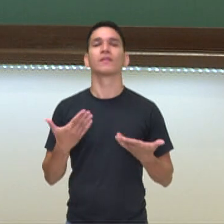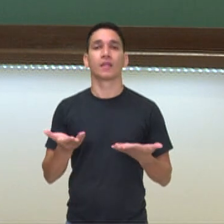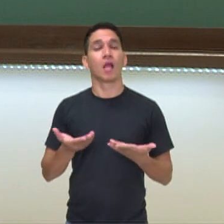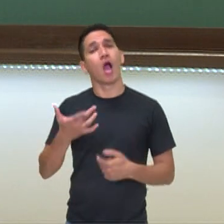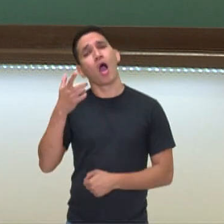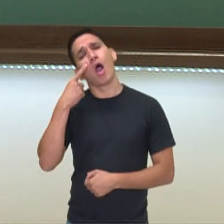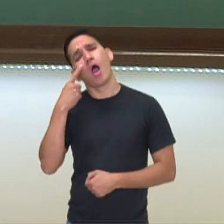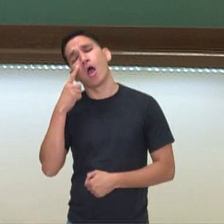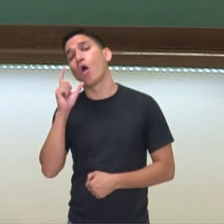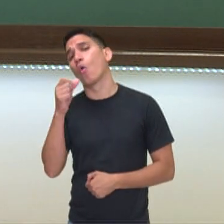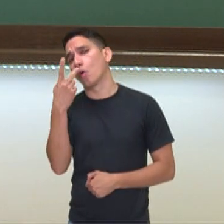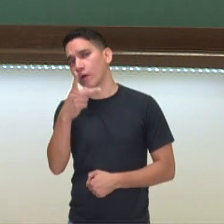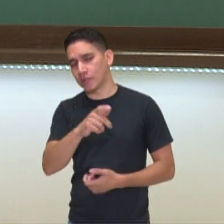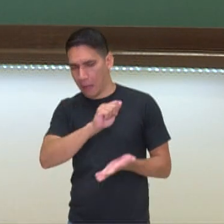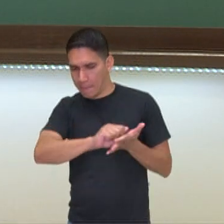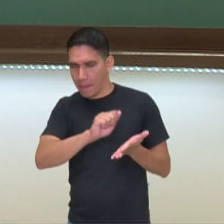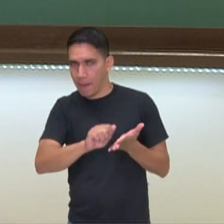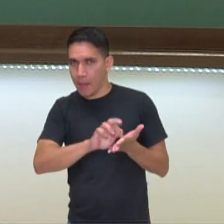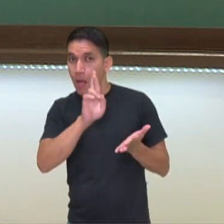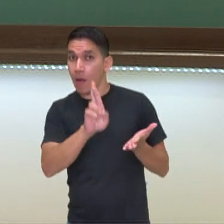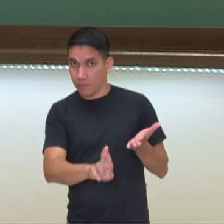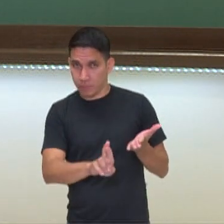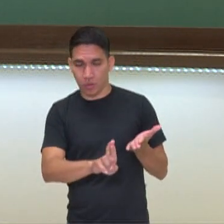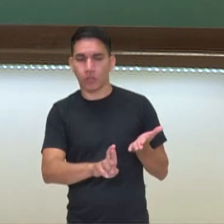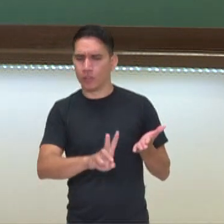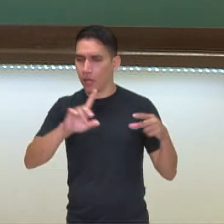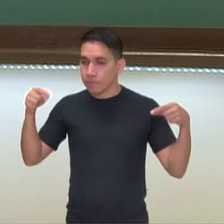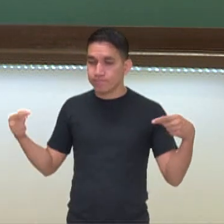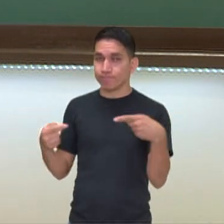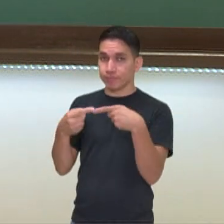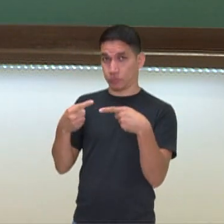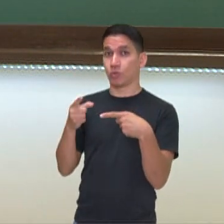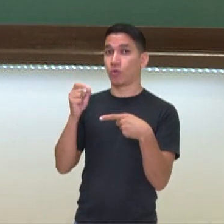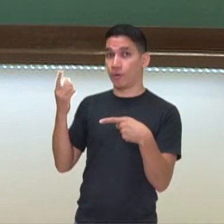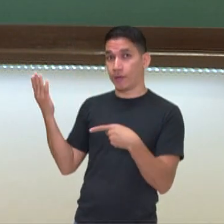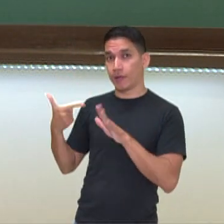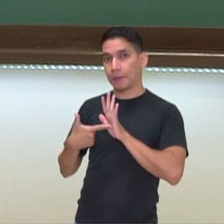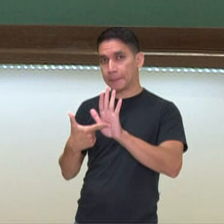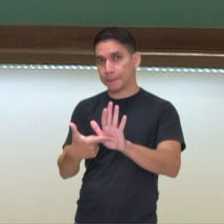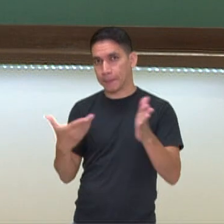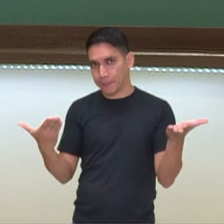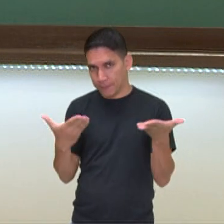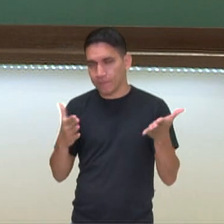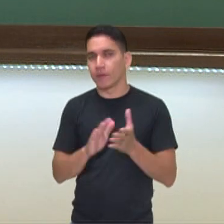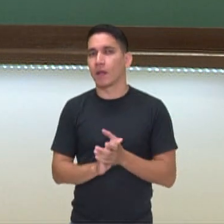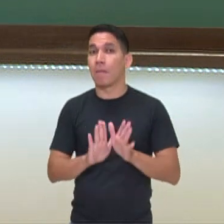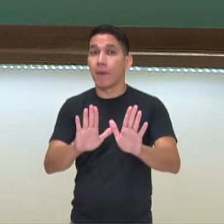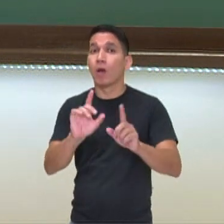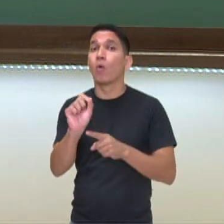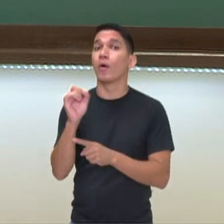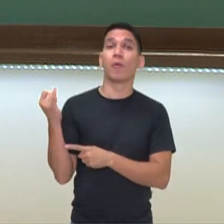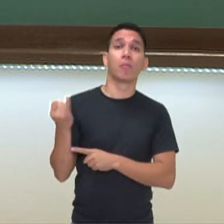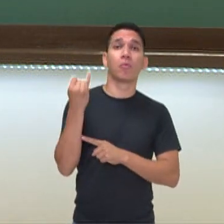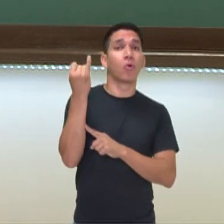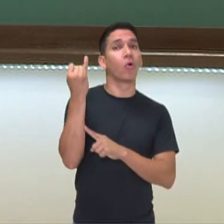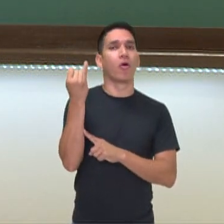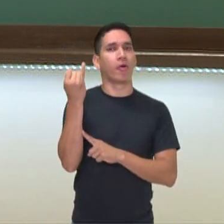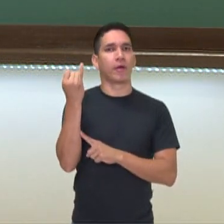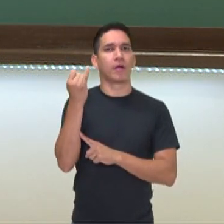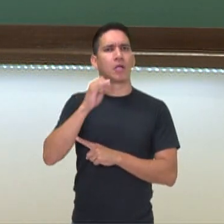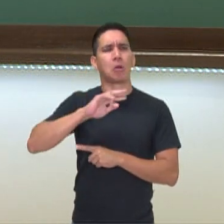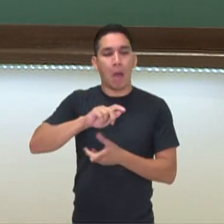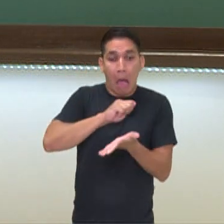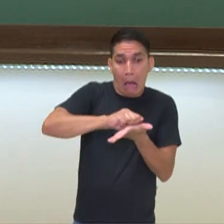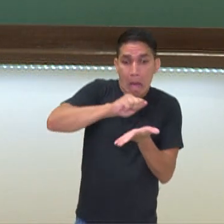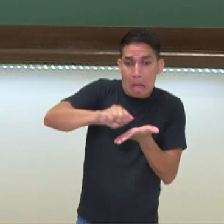vamos conferir se aquilo que você colocou aí no seu caderno se vai condizer com aquilo que eu vou apresentar para você. Mas é importante que você não saia